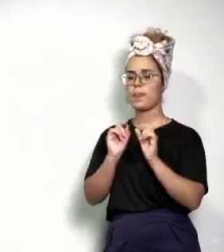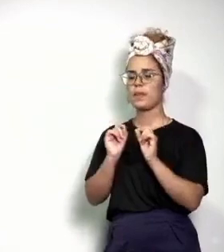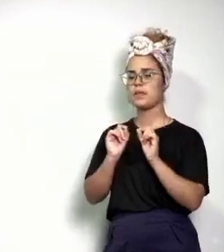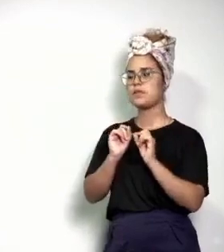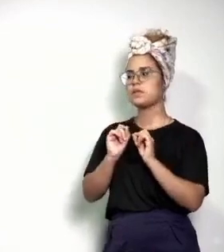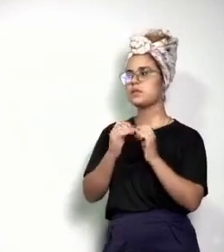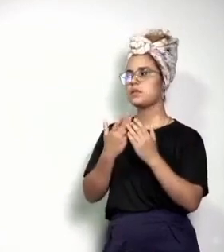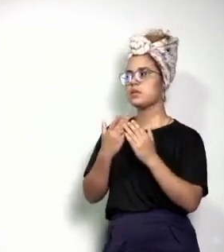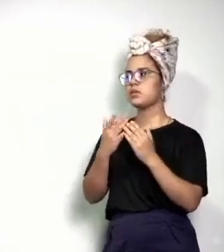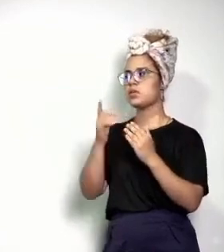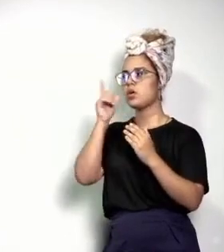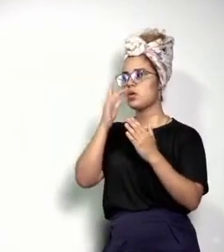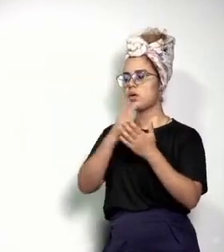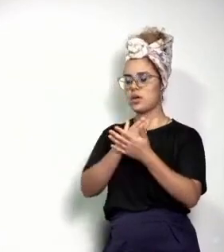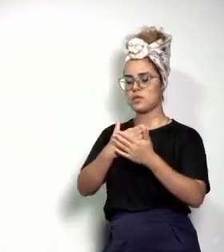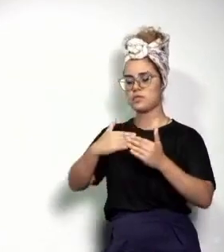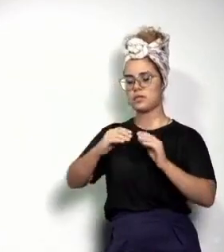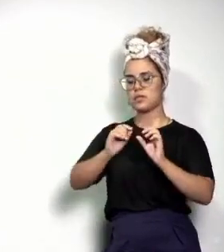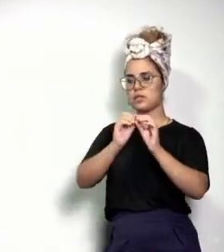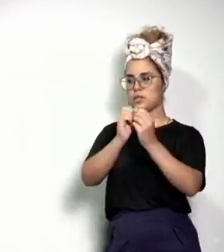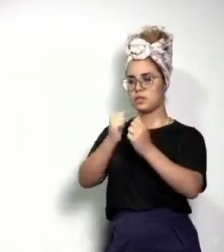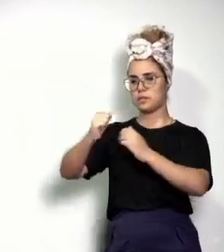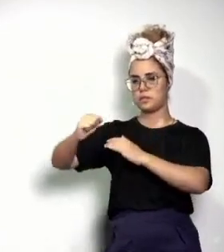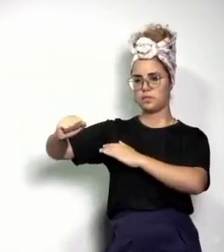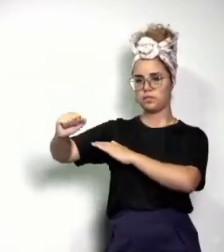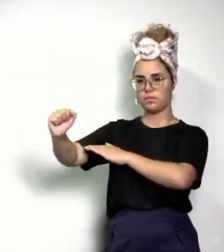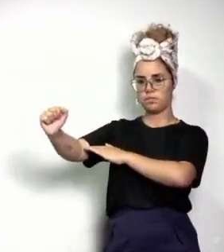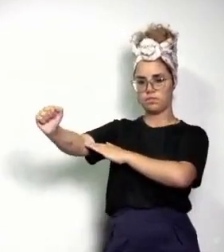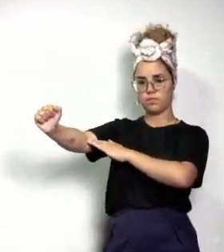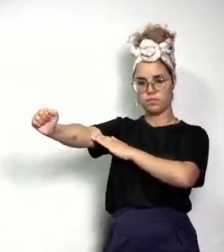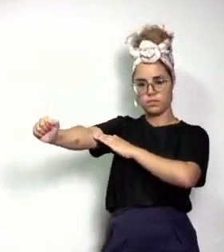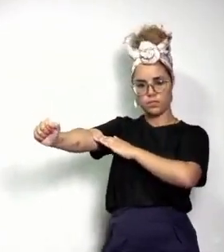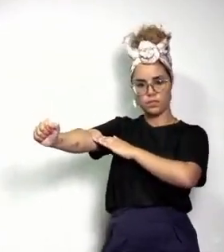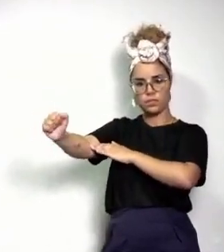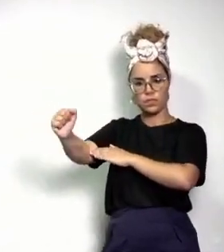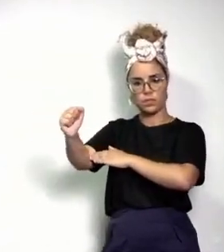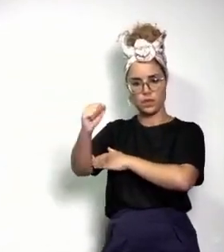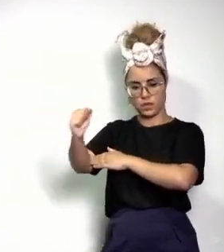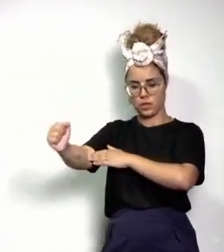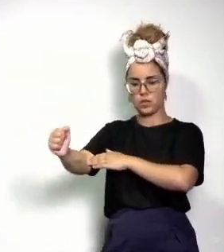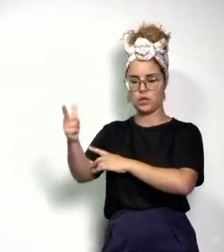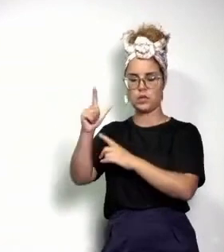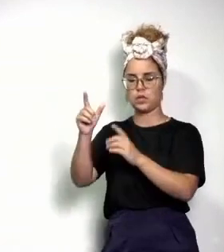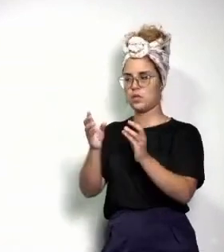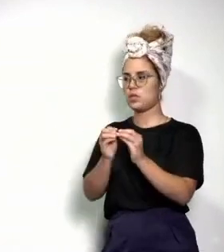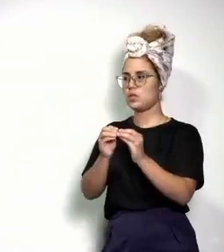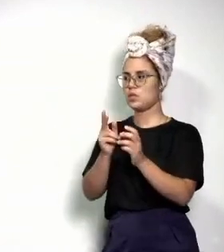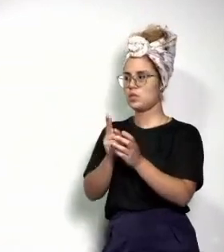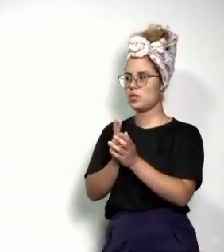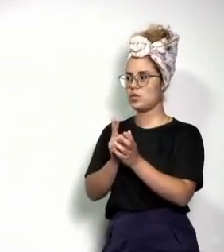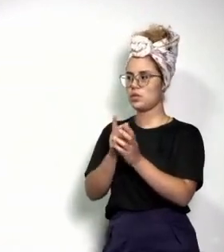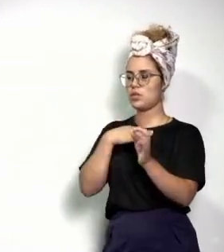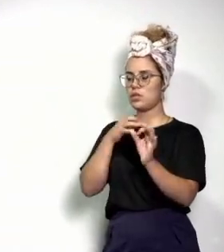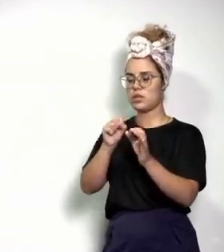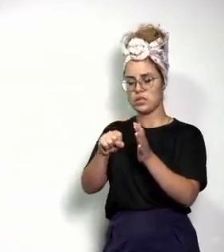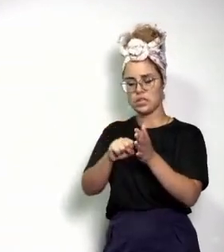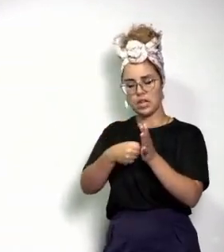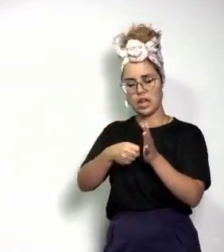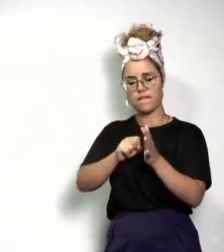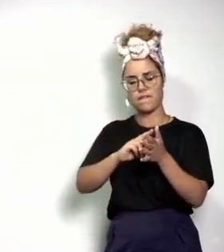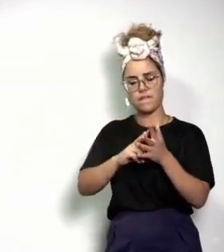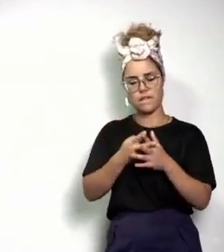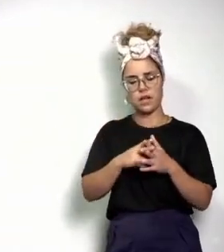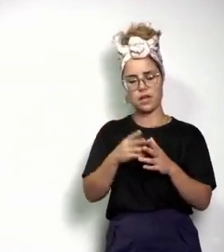você pode, agora que ele está aberto, jogar ele para trás e poder mexer com tranquilidade, sem pegar no equipamento, mas aí tem que travar o braço